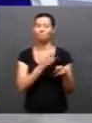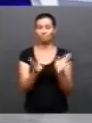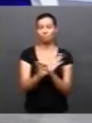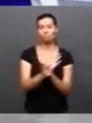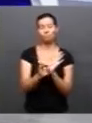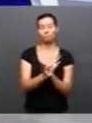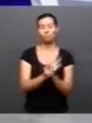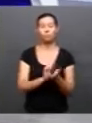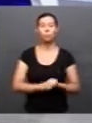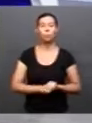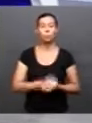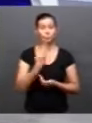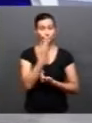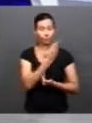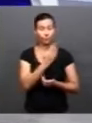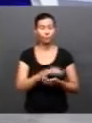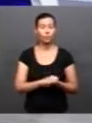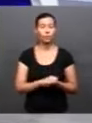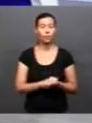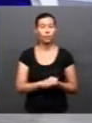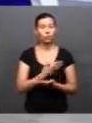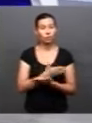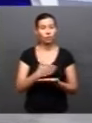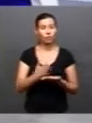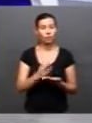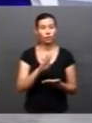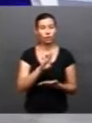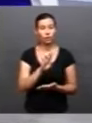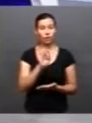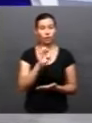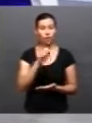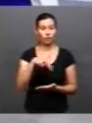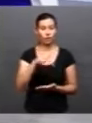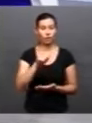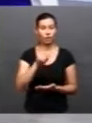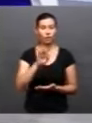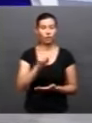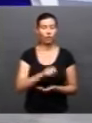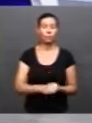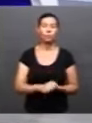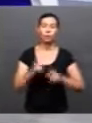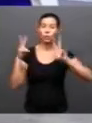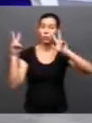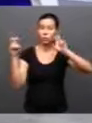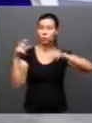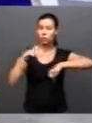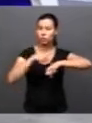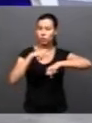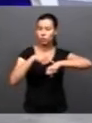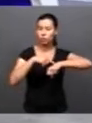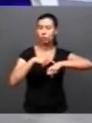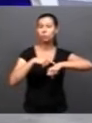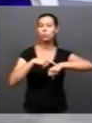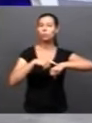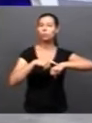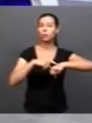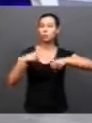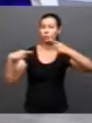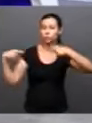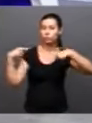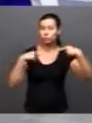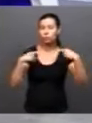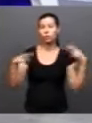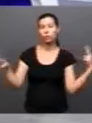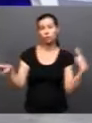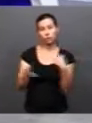Uhum. Muito obrigado. Renata, começando com você. O tema, um momento para discutir a relação, para a gente começar a